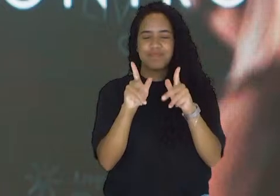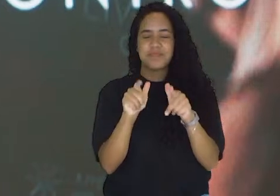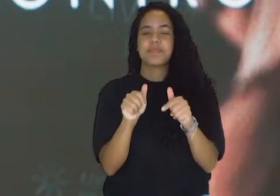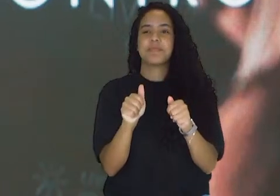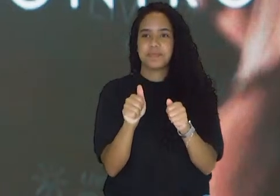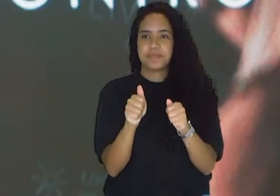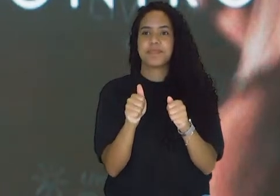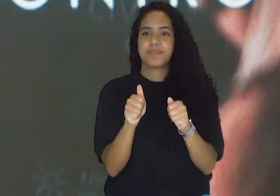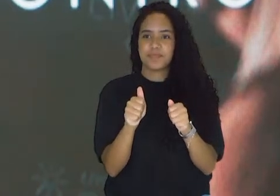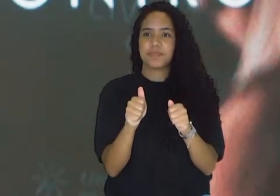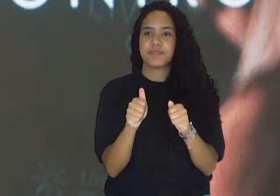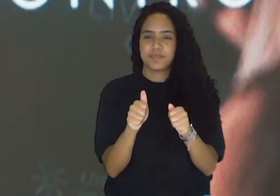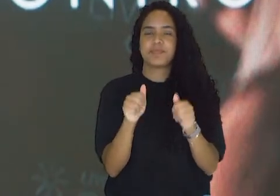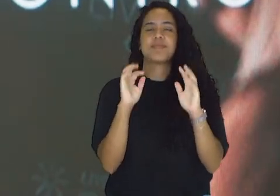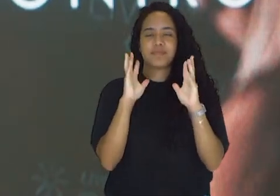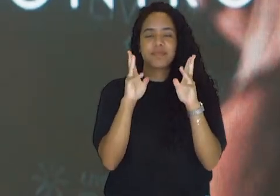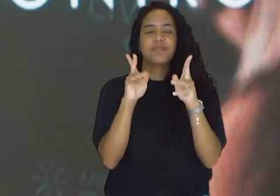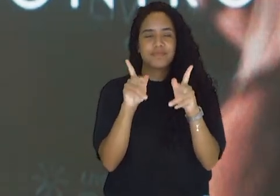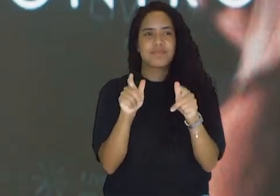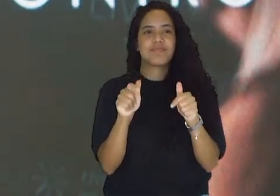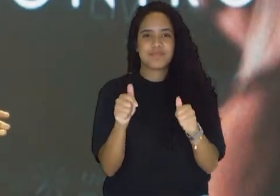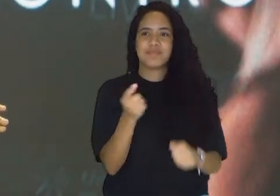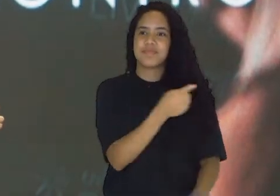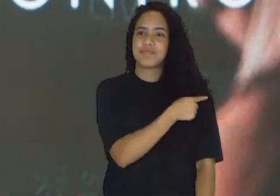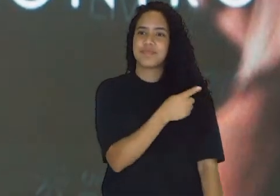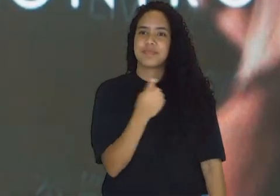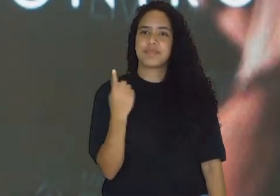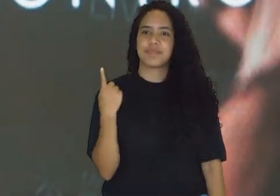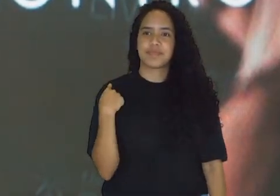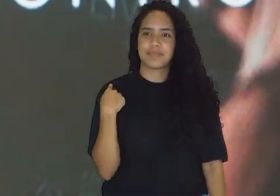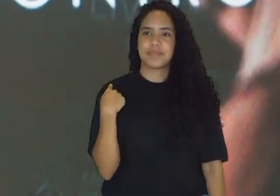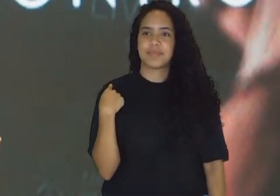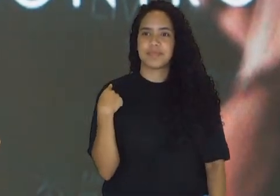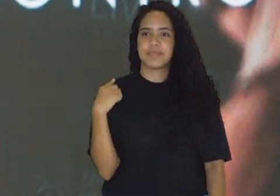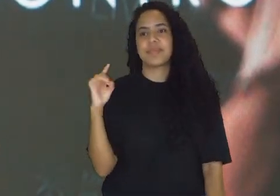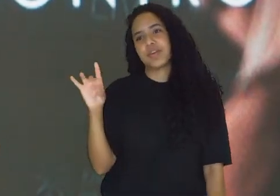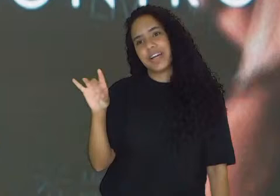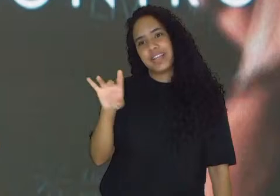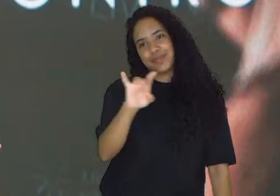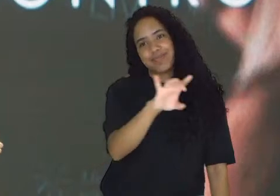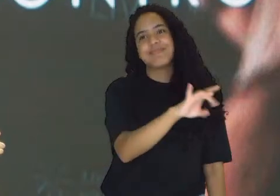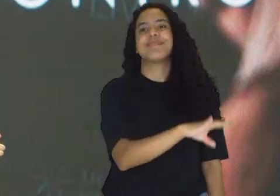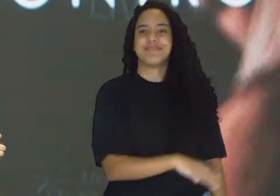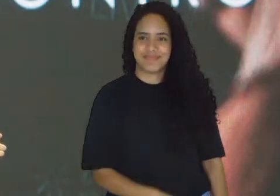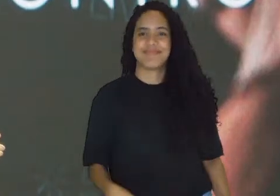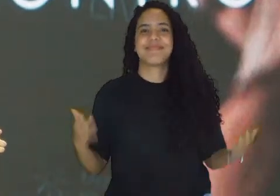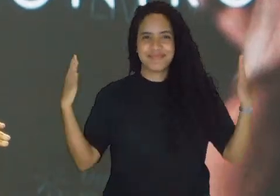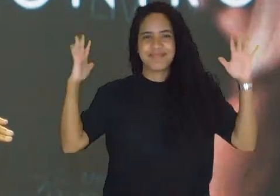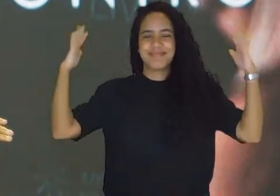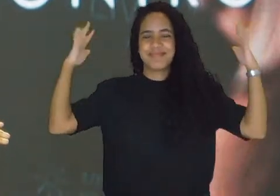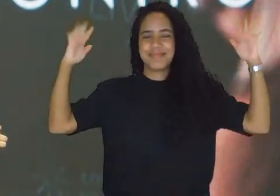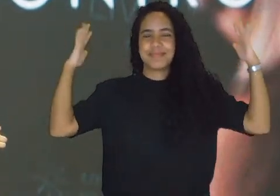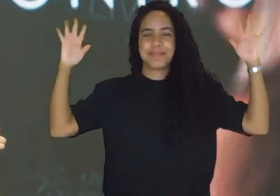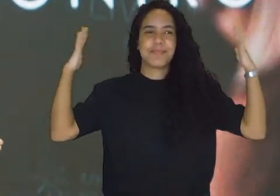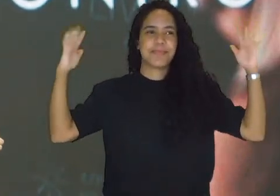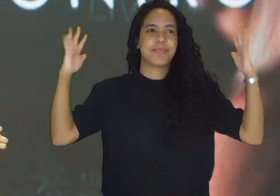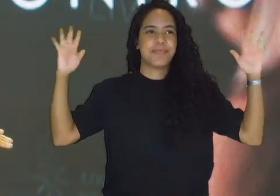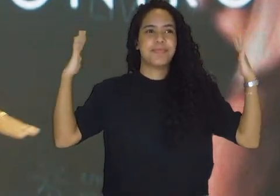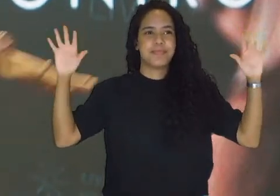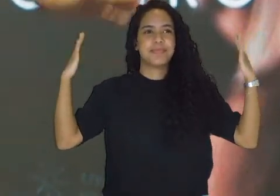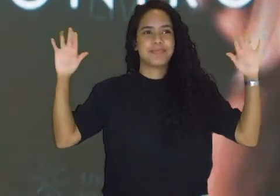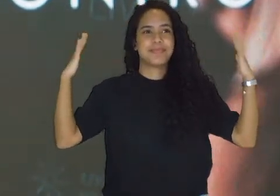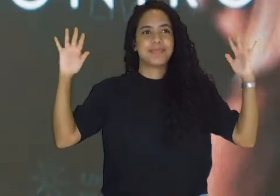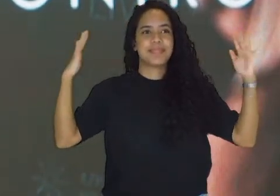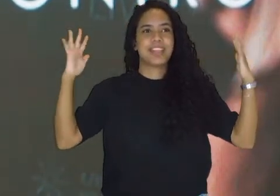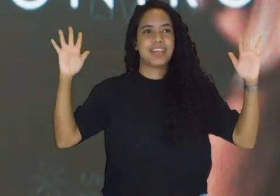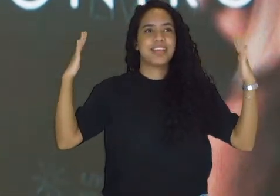totalmente para conosco. Quero convidar você a aplaudir ao Senhor. Aplauda com força. Aleluia.